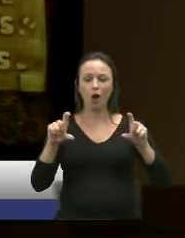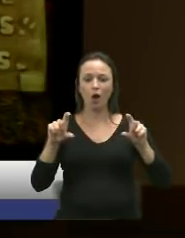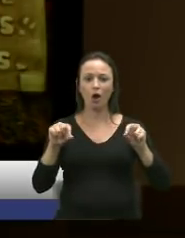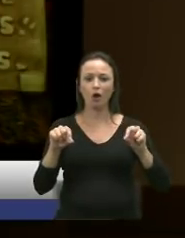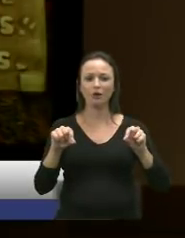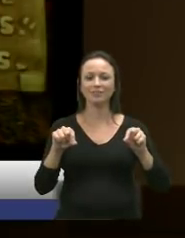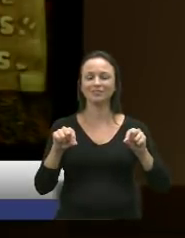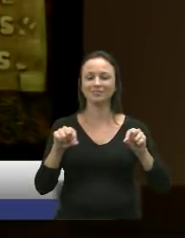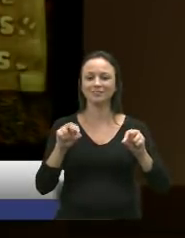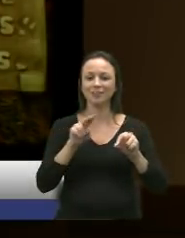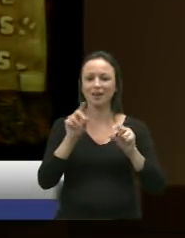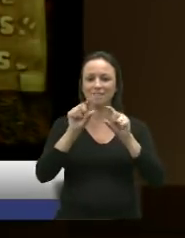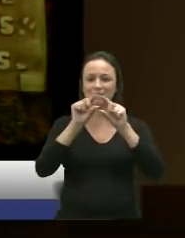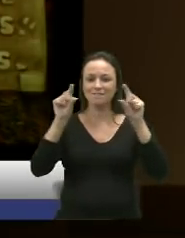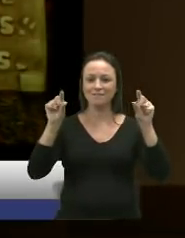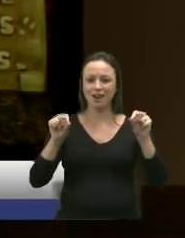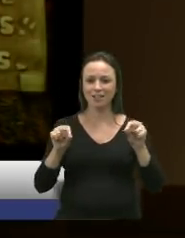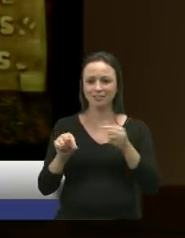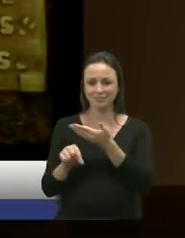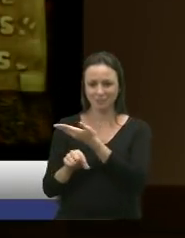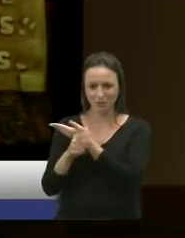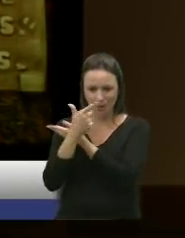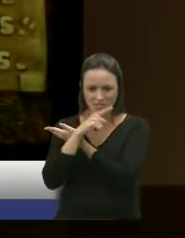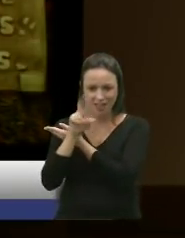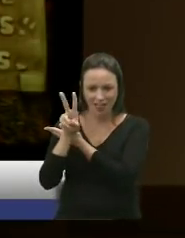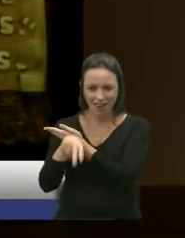comentários. Conseguem ler?